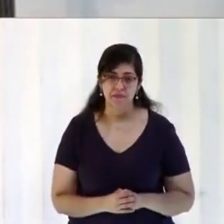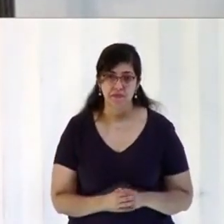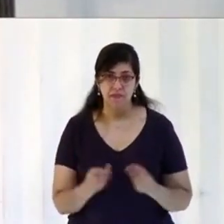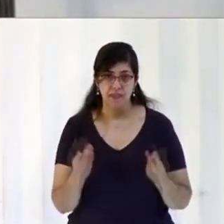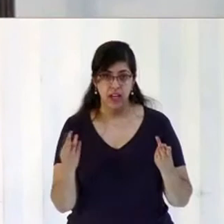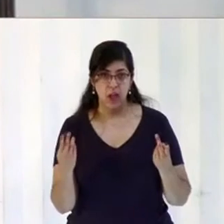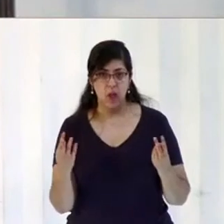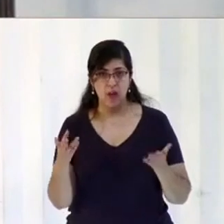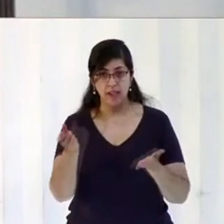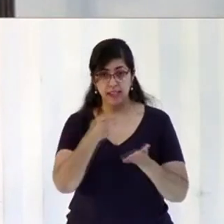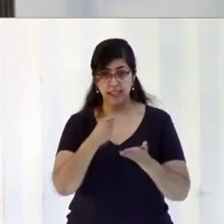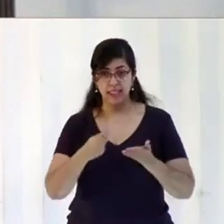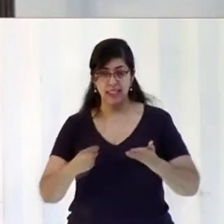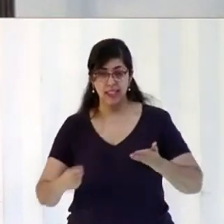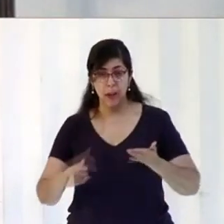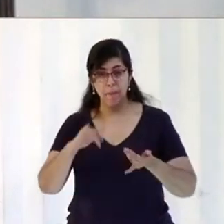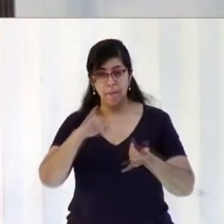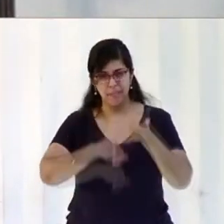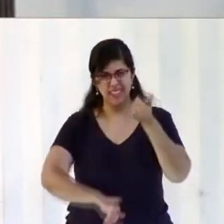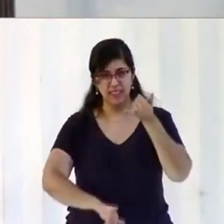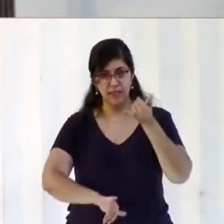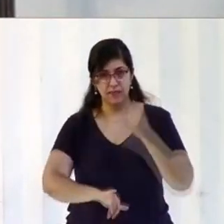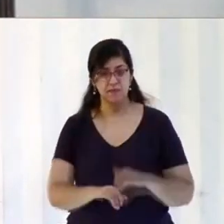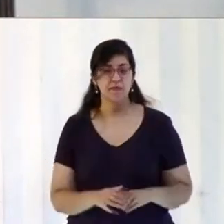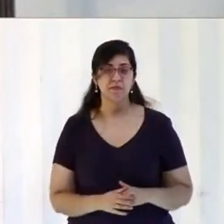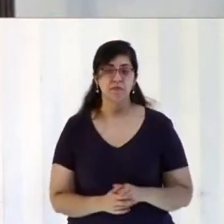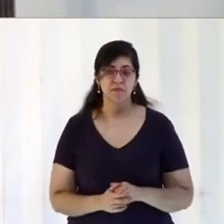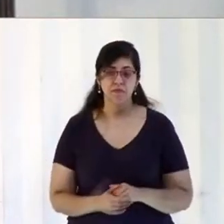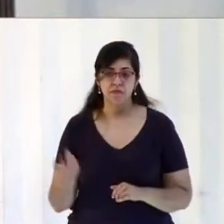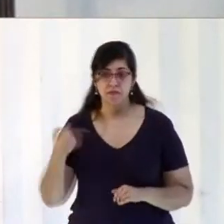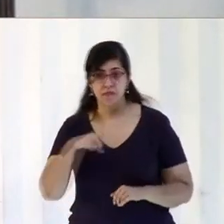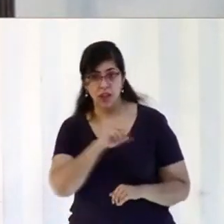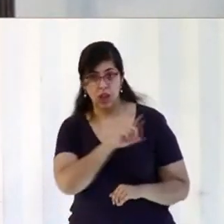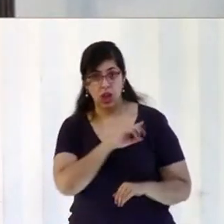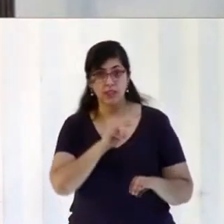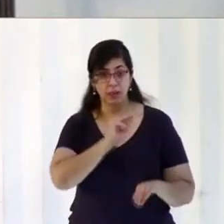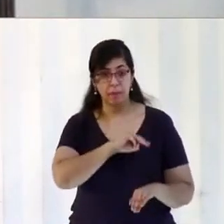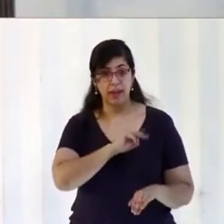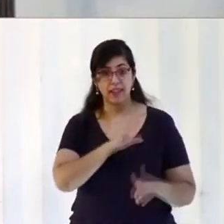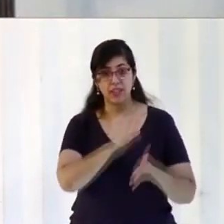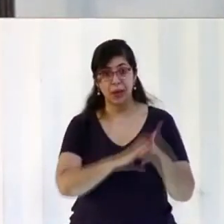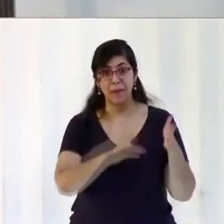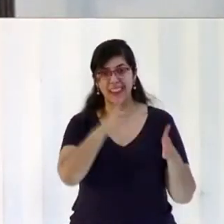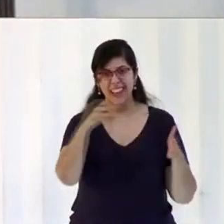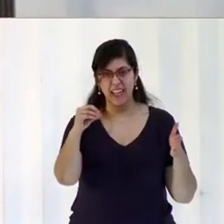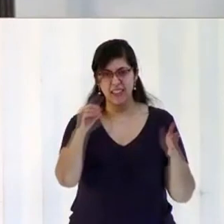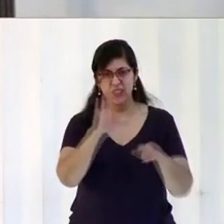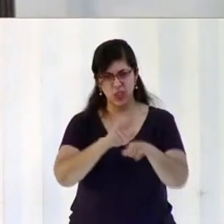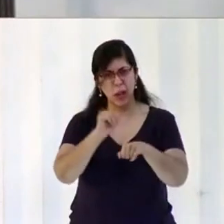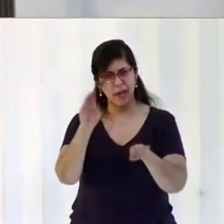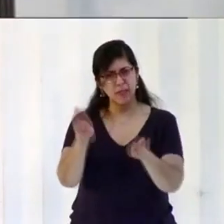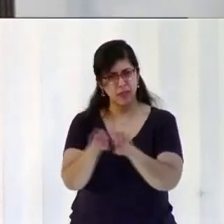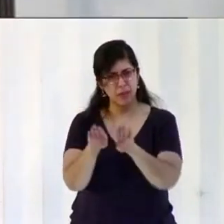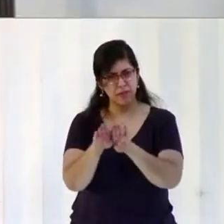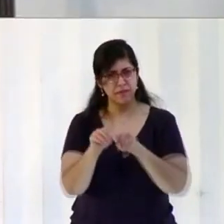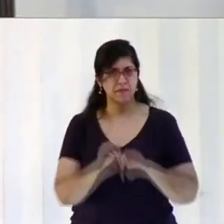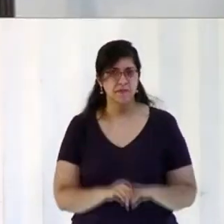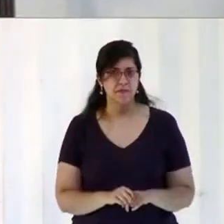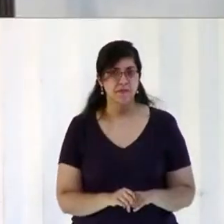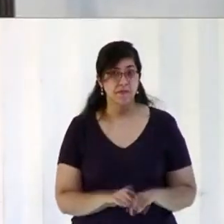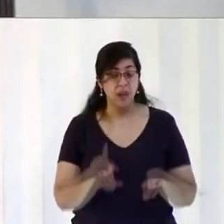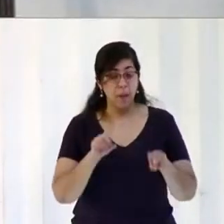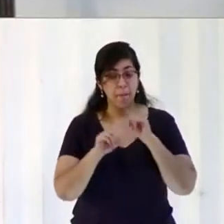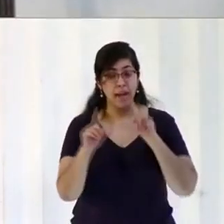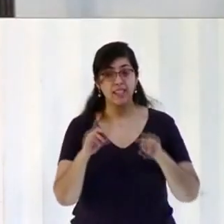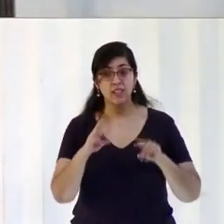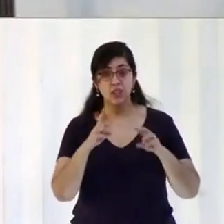ótica. Em Mateus capítulo 10 nós temos o mesmo chamado, mas temos algumas coisas que são úteis